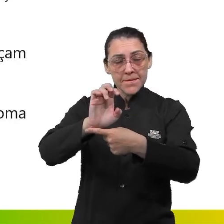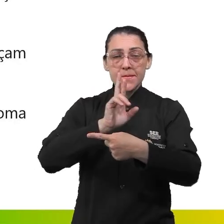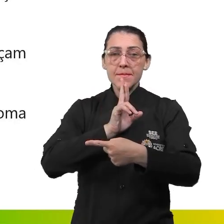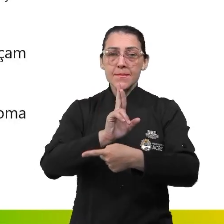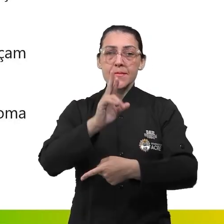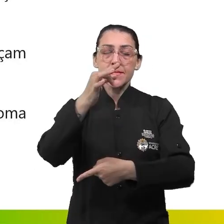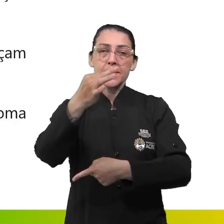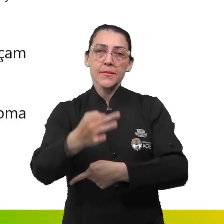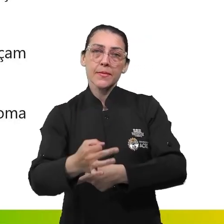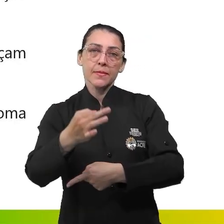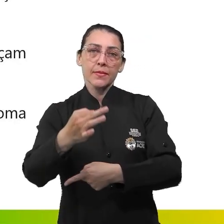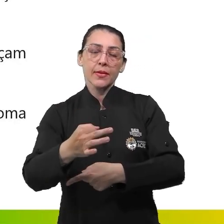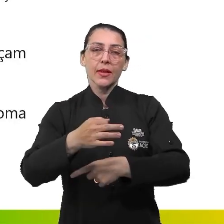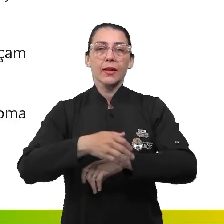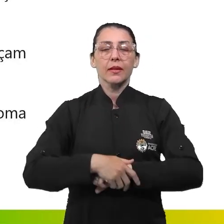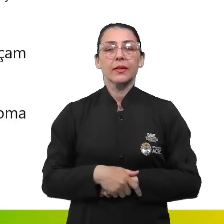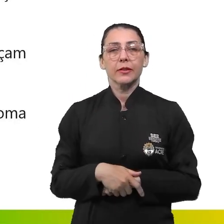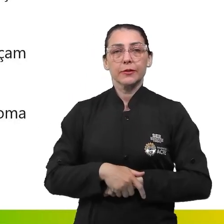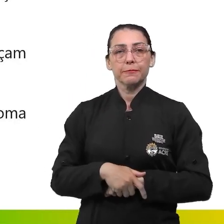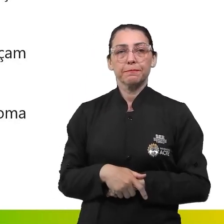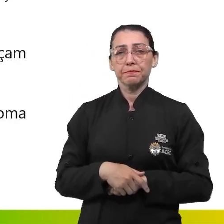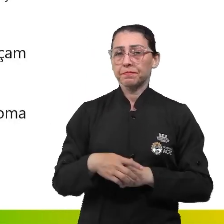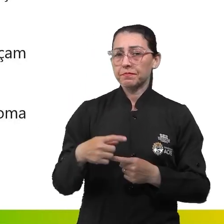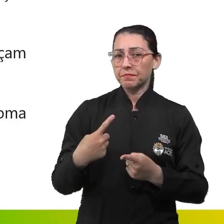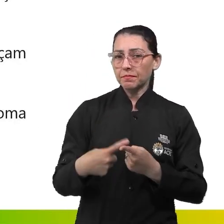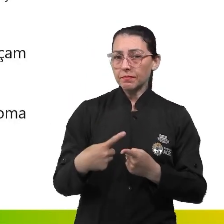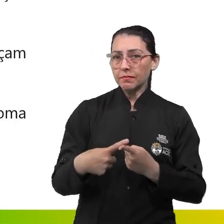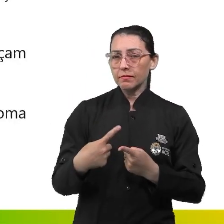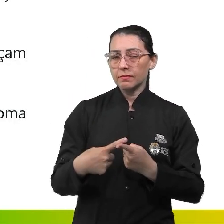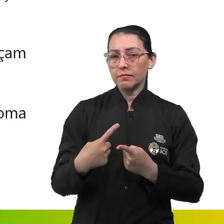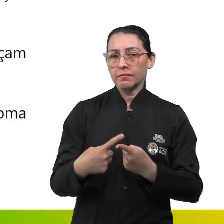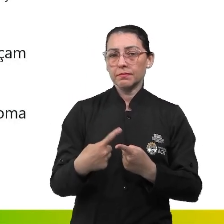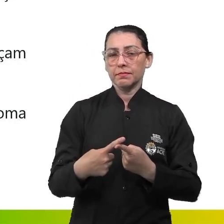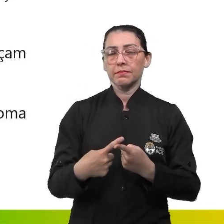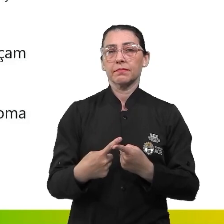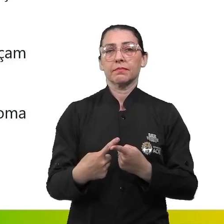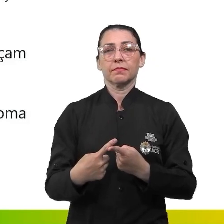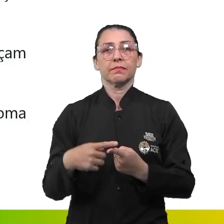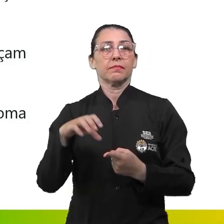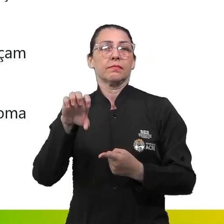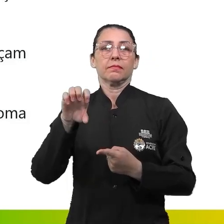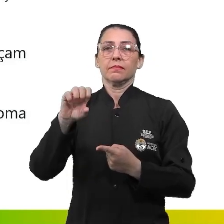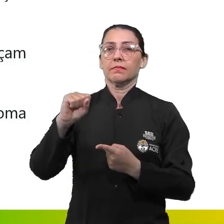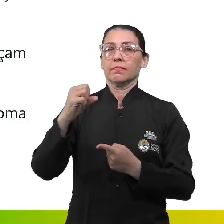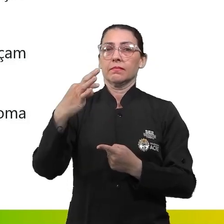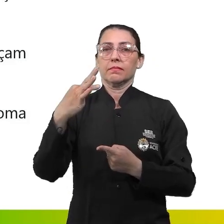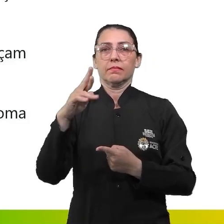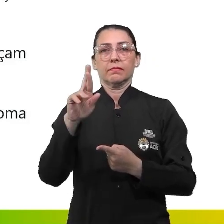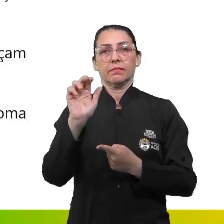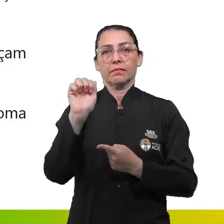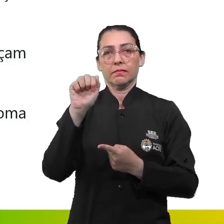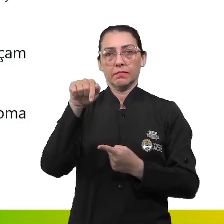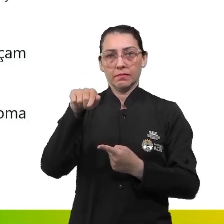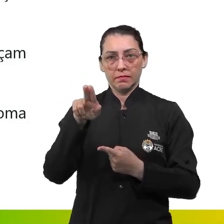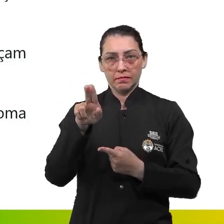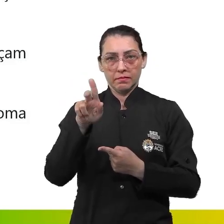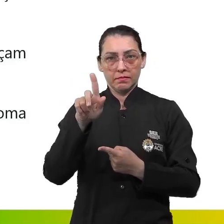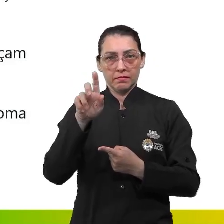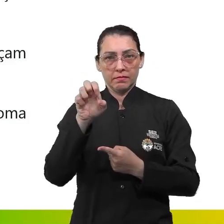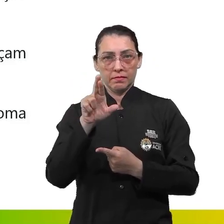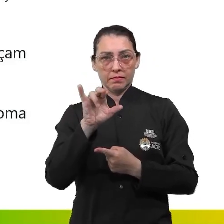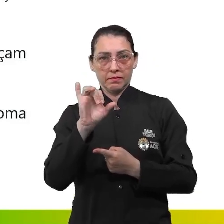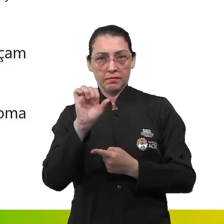Nós temos aí a letra E, porque no caso do estrangeirismo, aqui está afirmando que seria